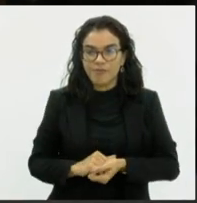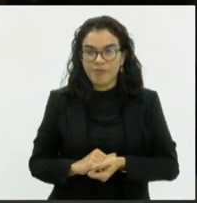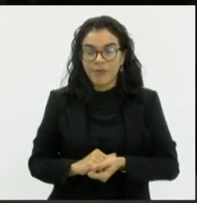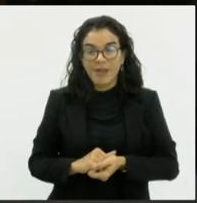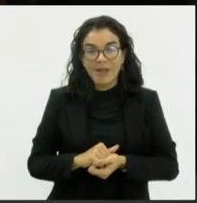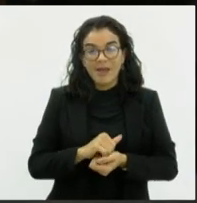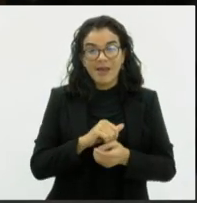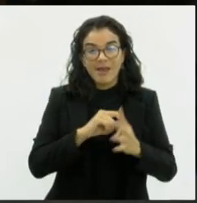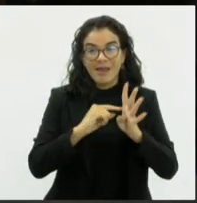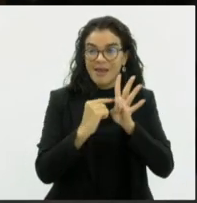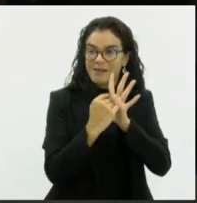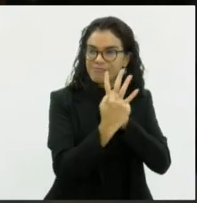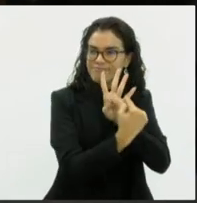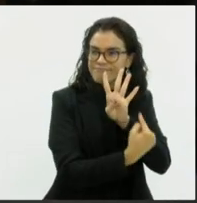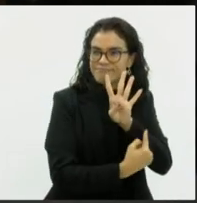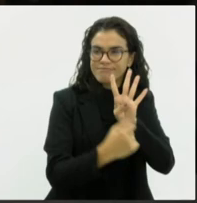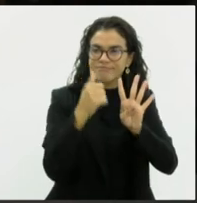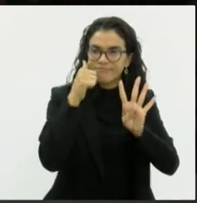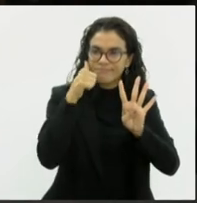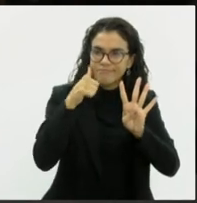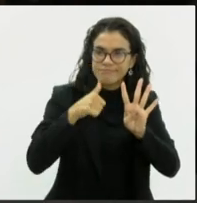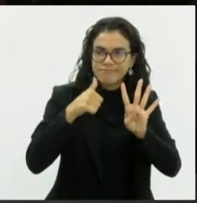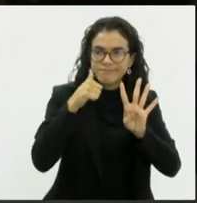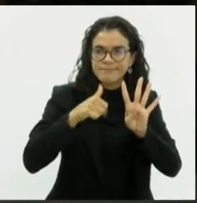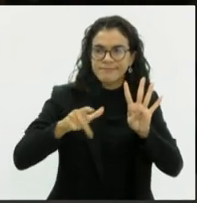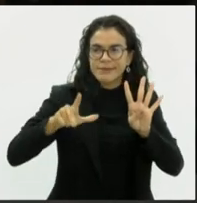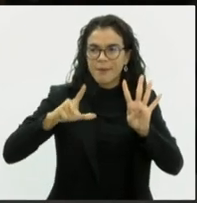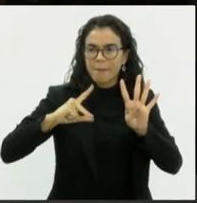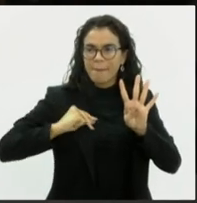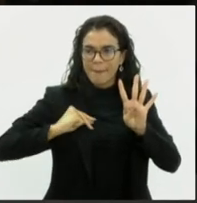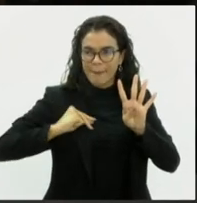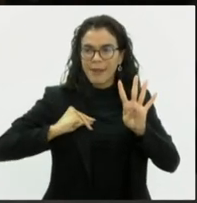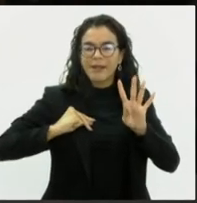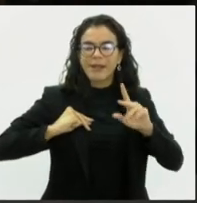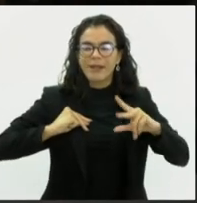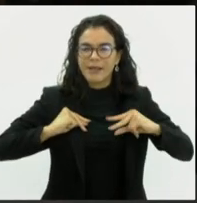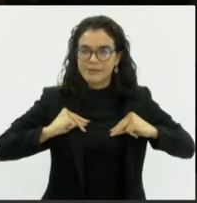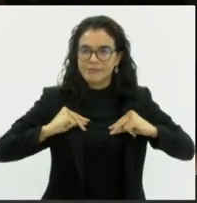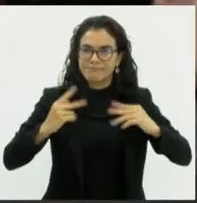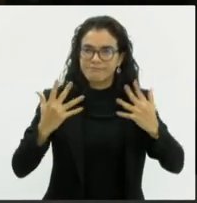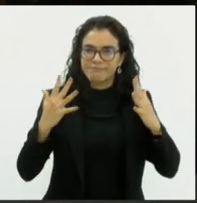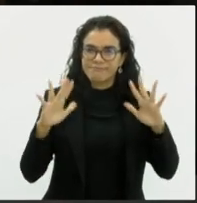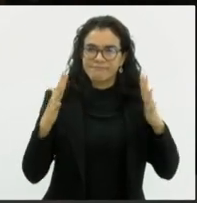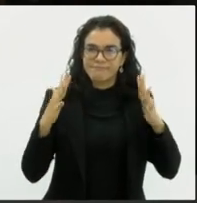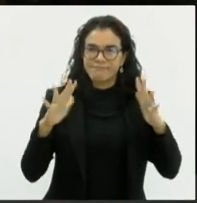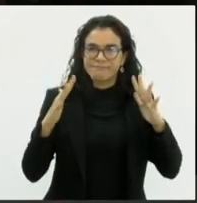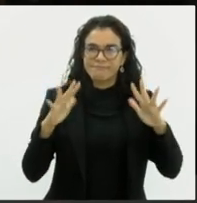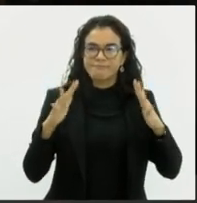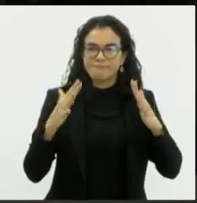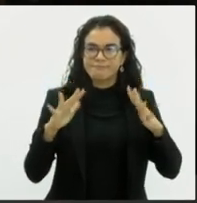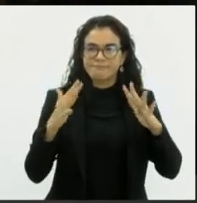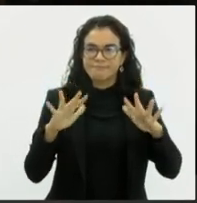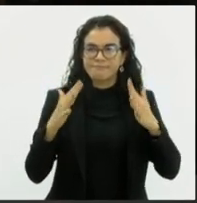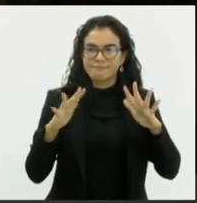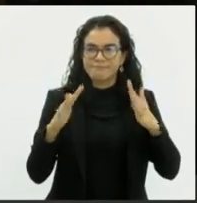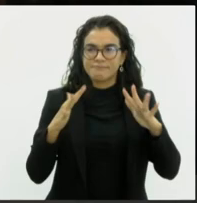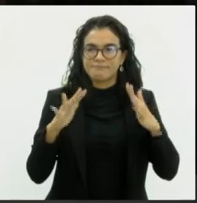Essas mulheres merecem todos os nossos aplausos.